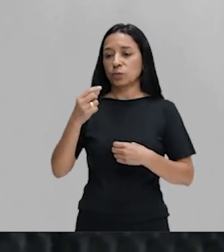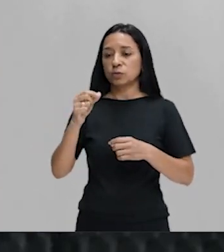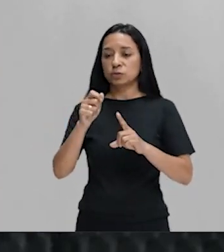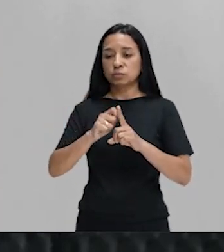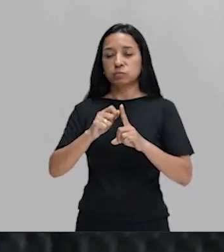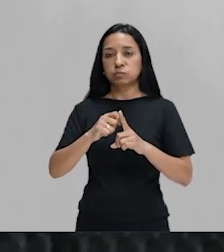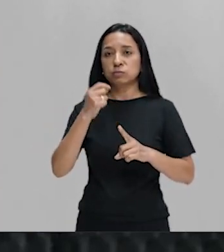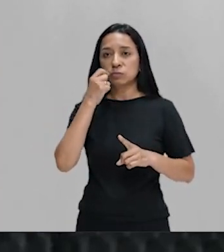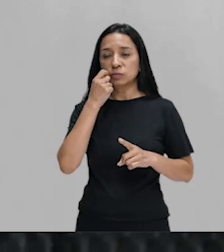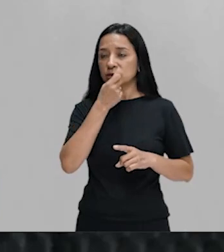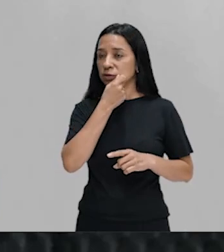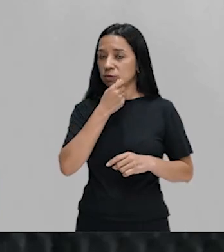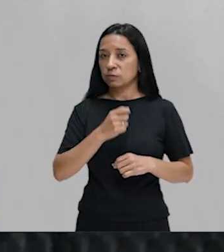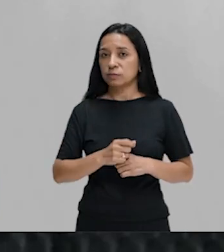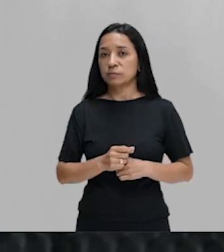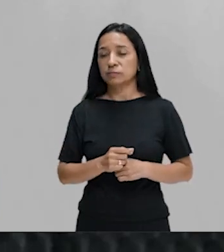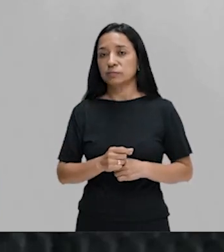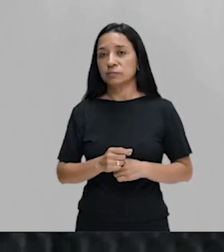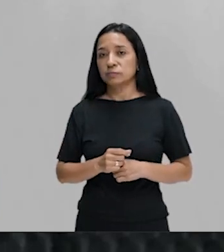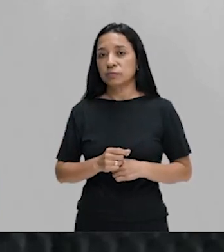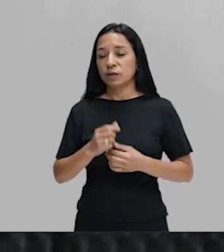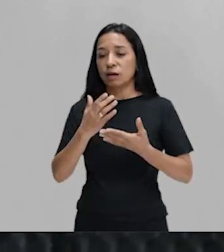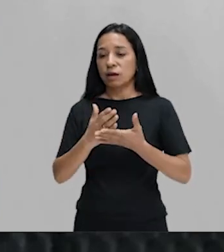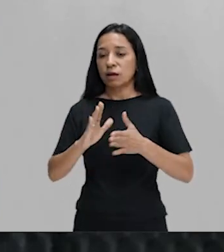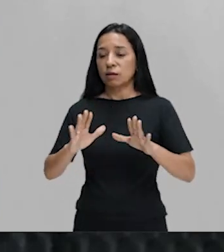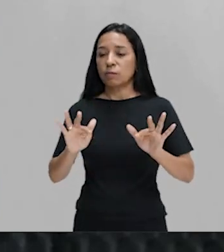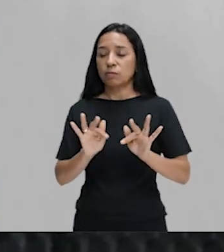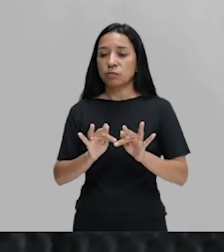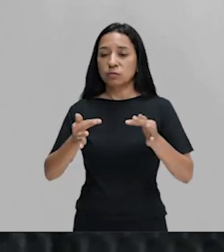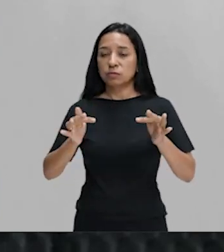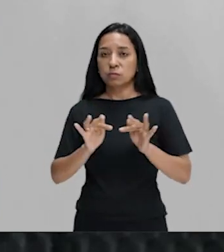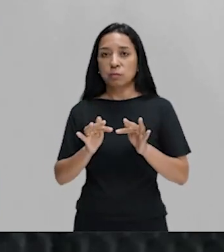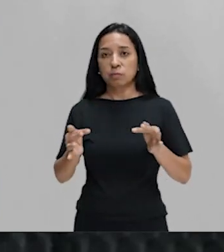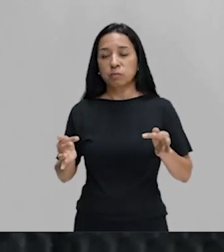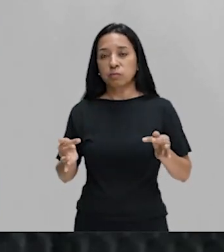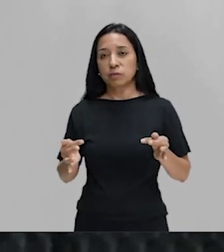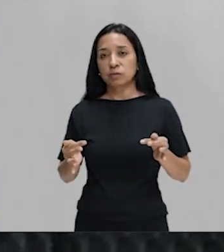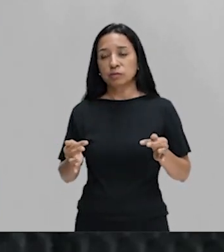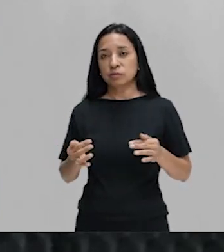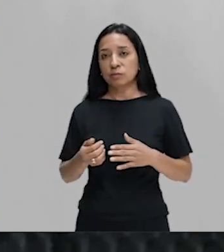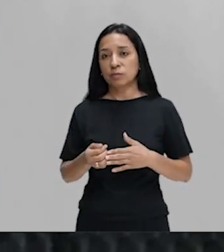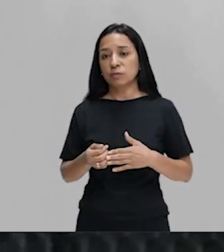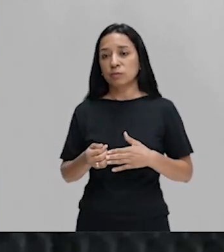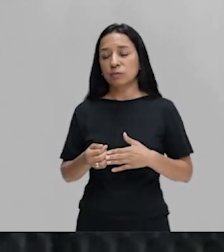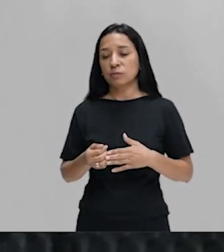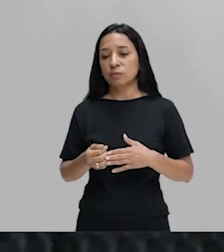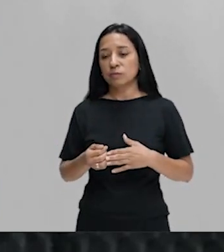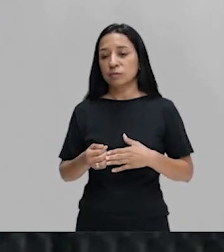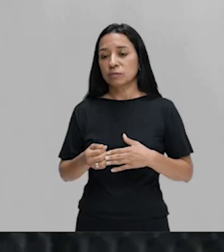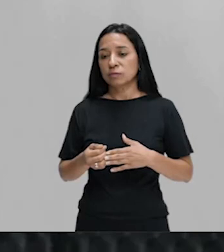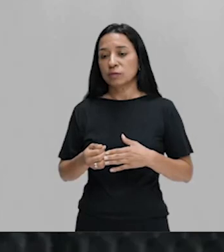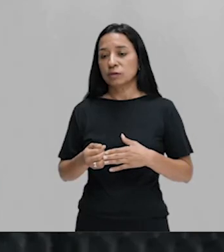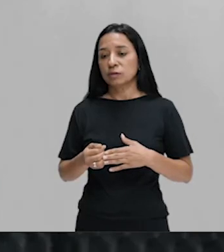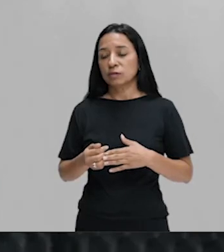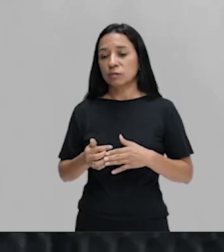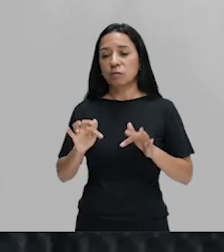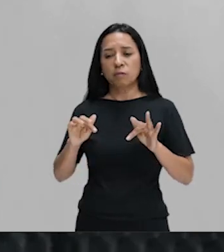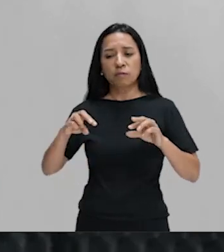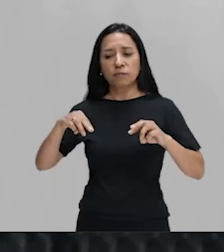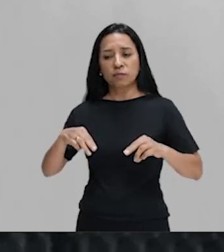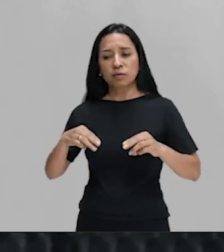após o atentado de 11 de setembro, que acabou simplesmente destruindo principalmente as